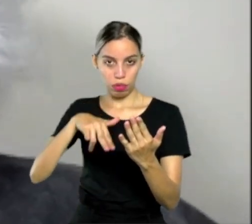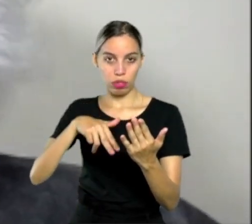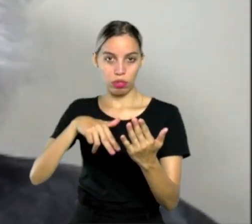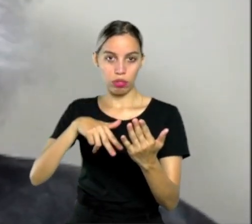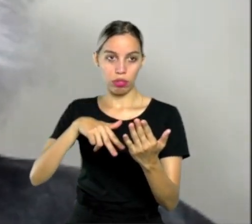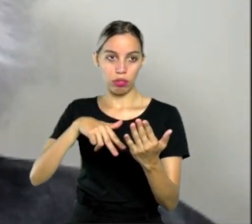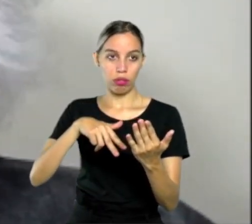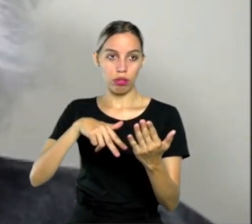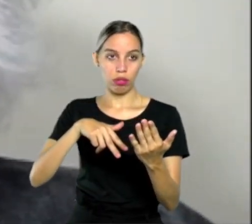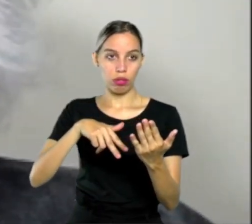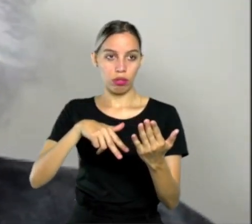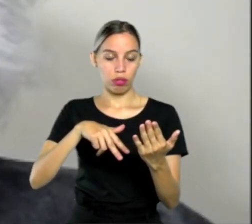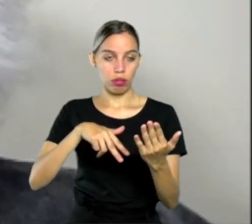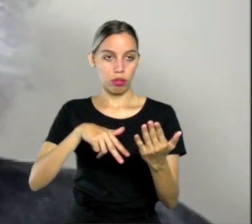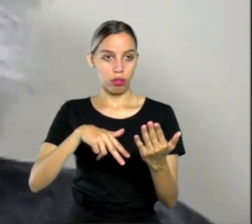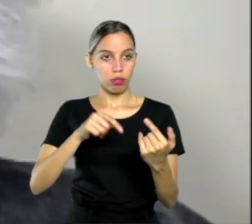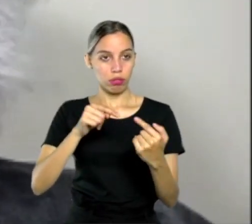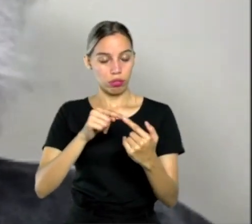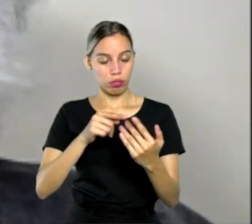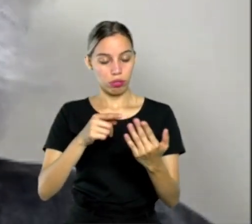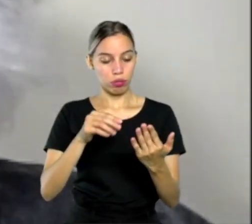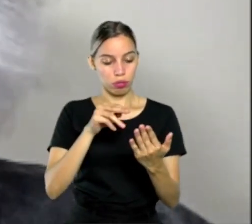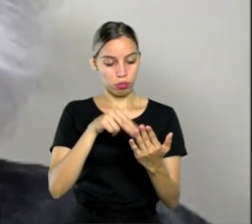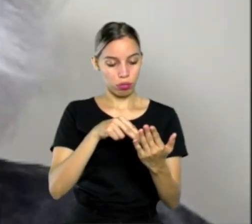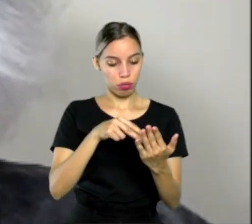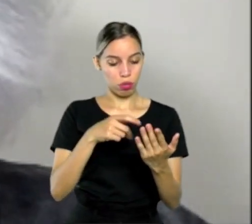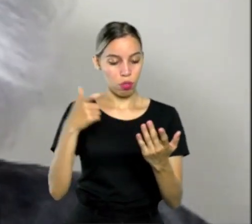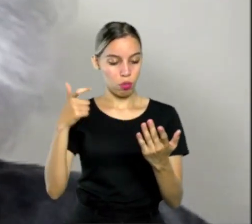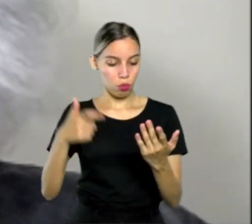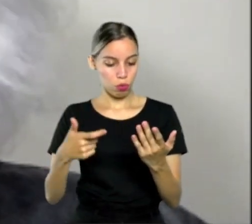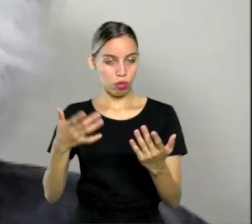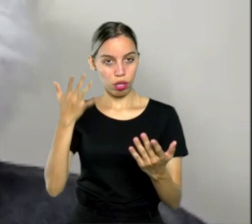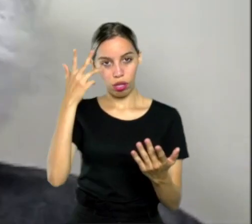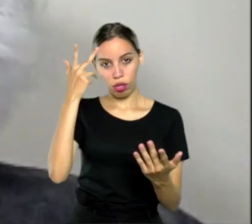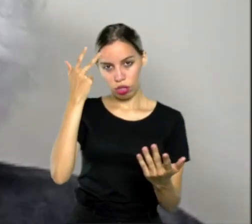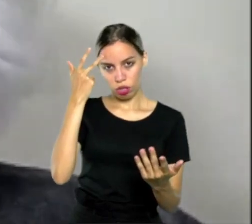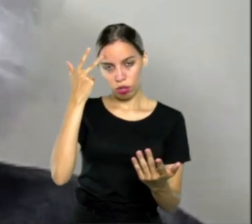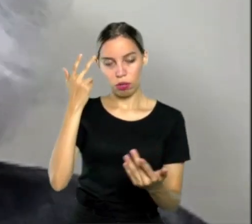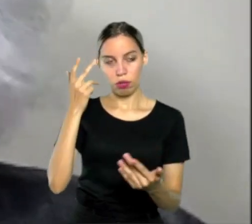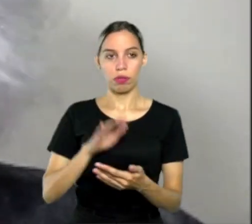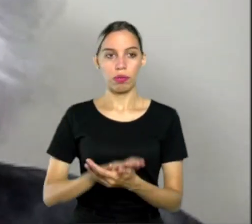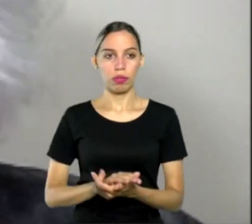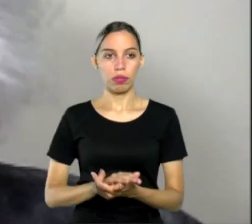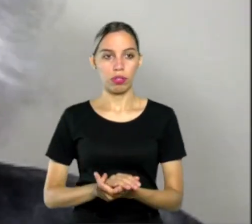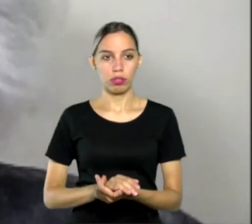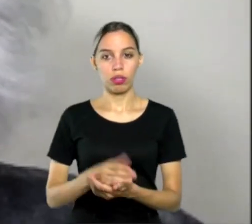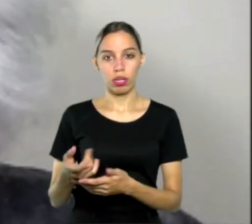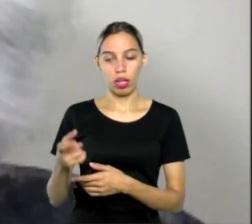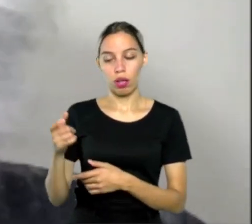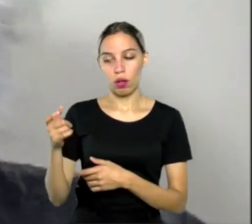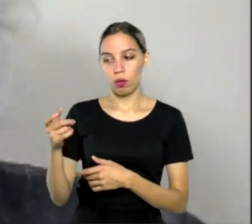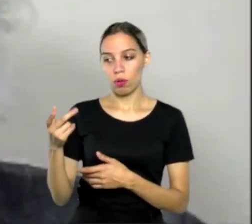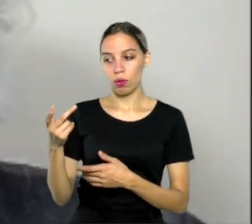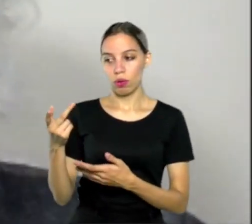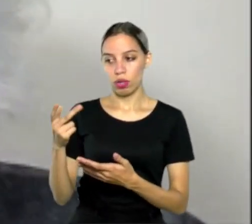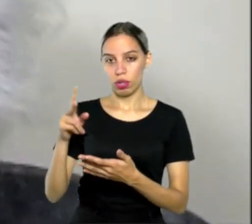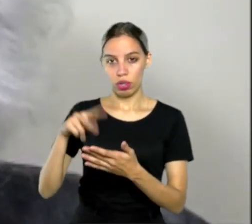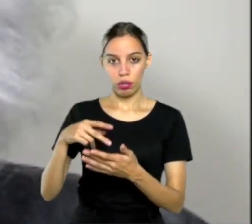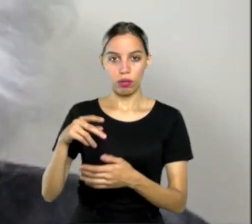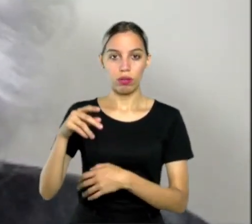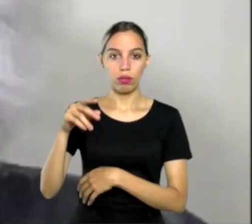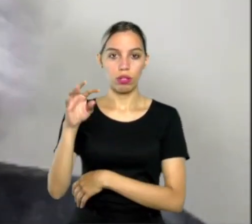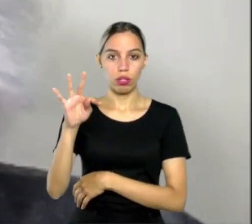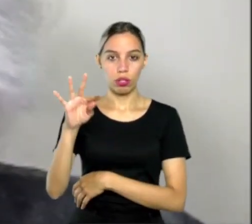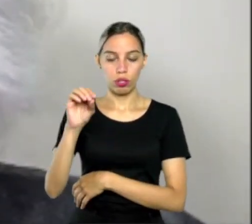coisa até Lugar Comum, que todo mundo leu, ou deveria ler, né, que é o Torto Arado, que esse é do Itamar Vieira Júnior,